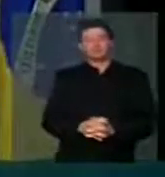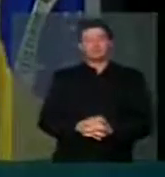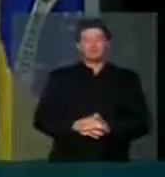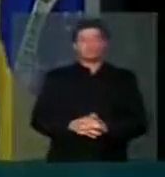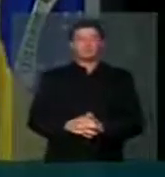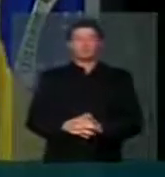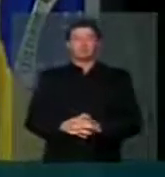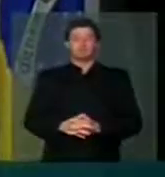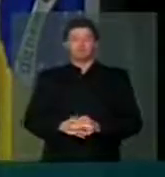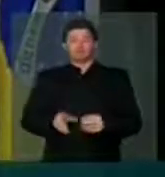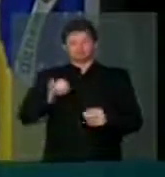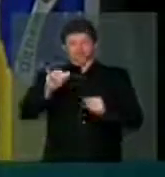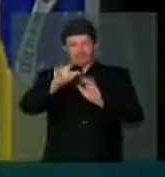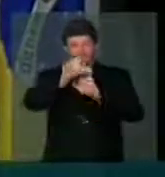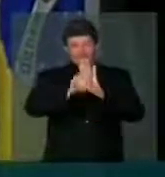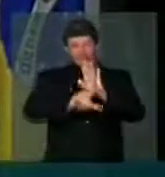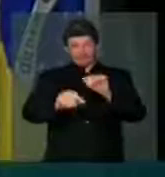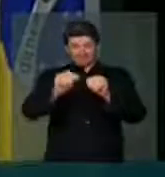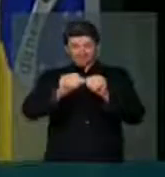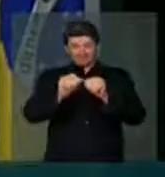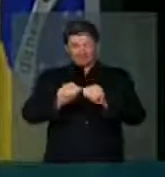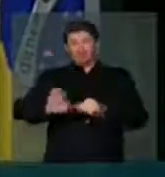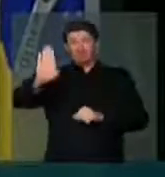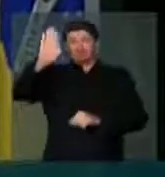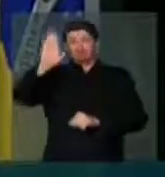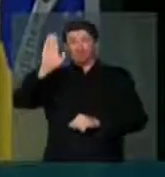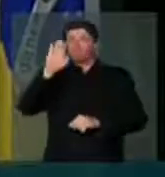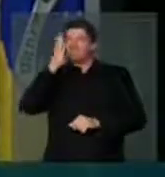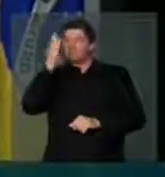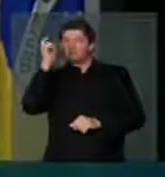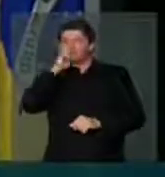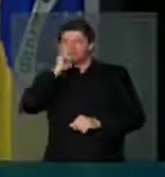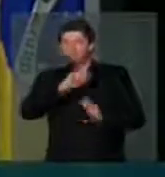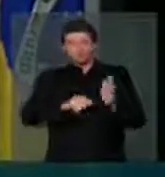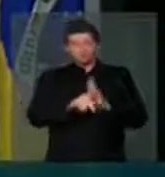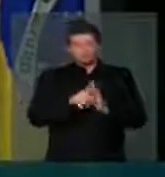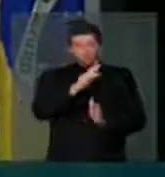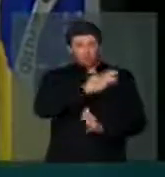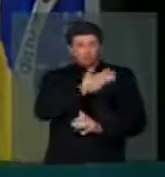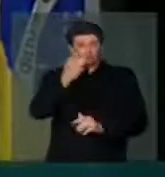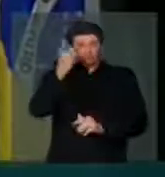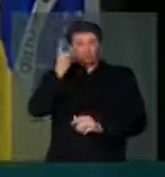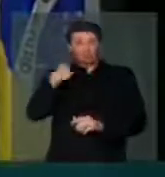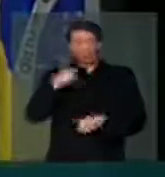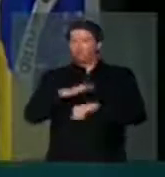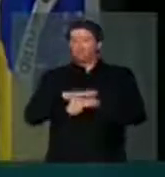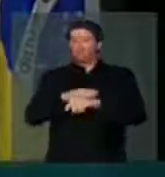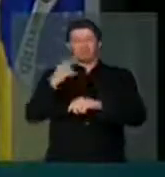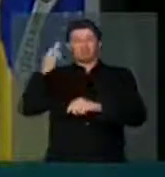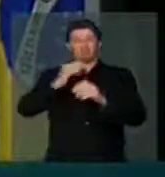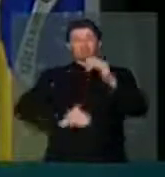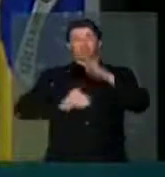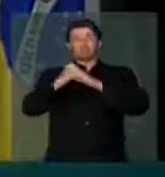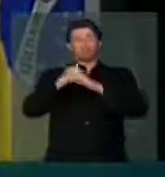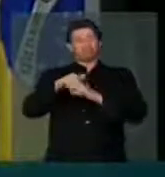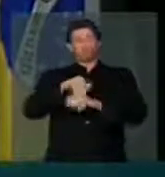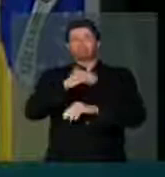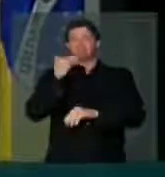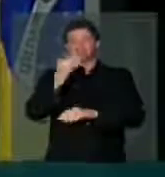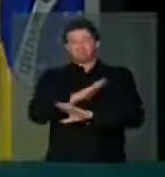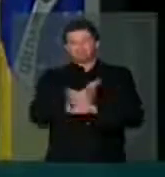Se formos listar as falsas promessas de Lula e Dilma, eu excederia o meu tempo.